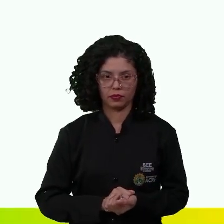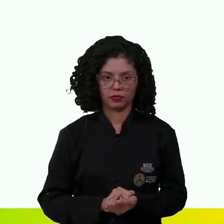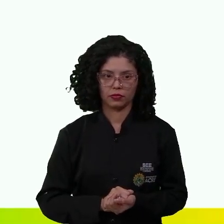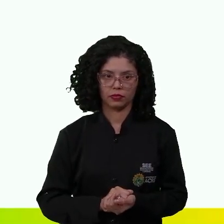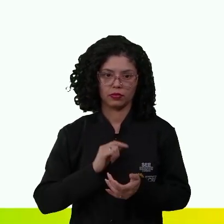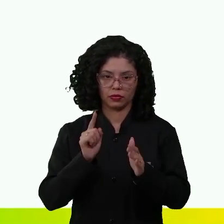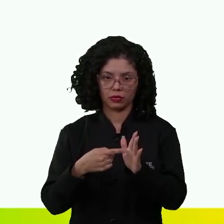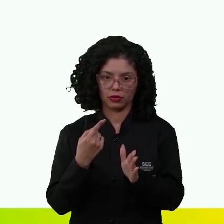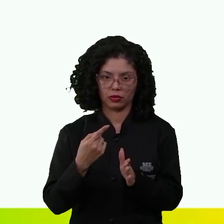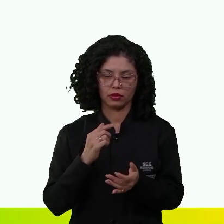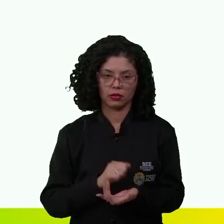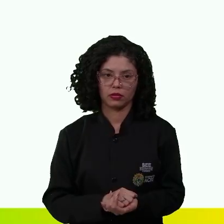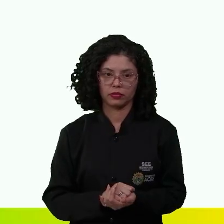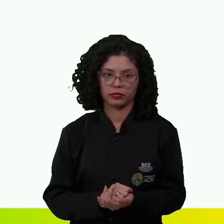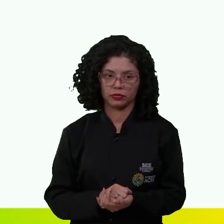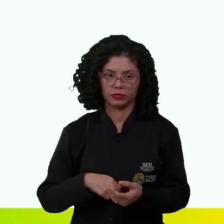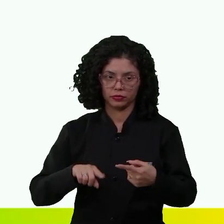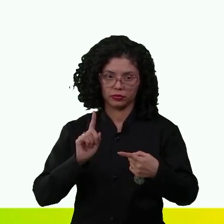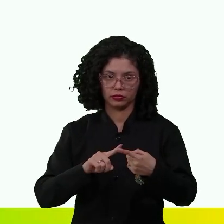Primeiro caso